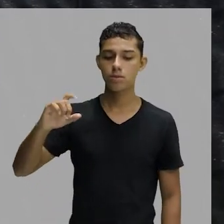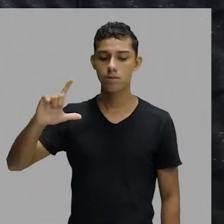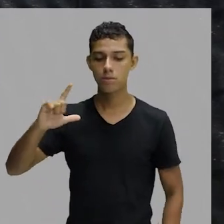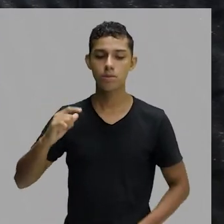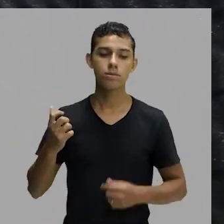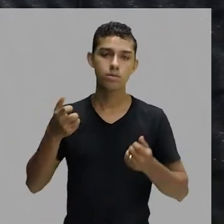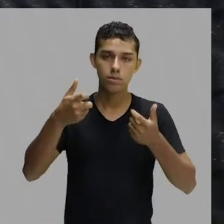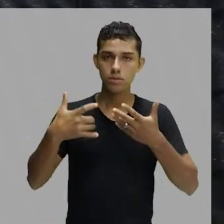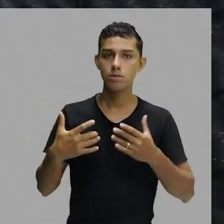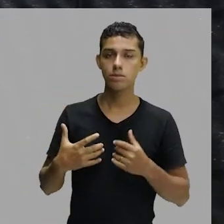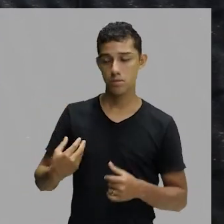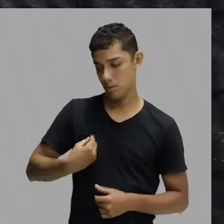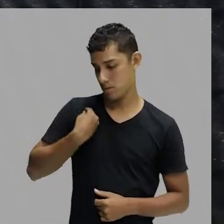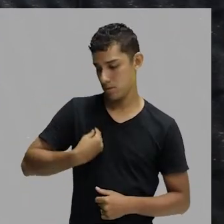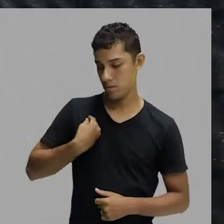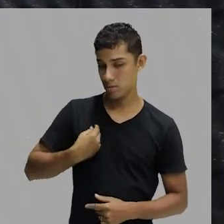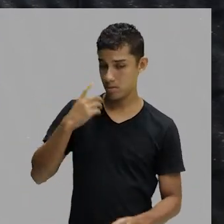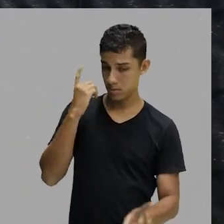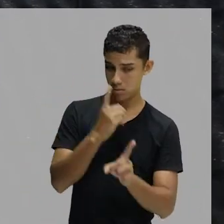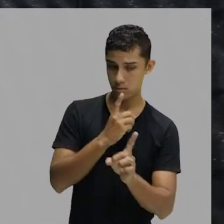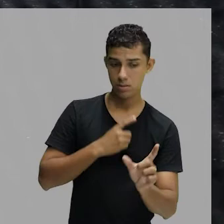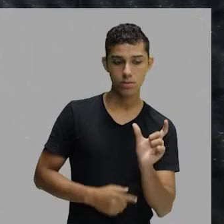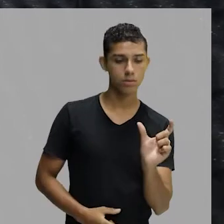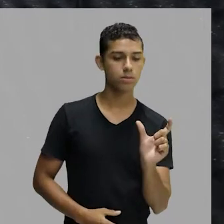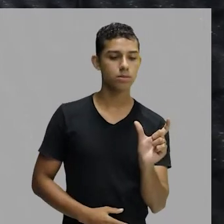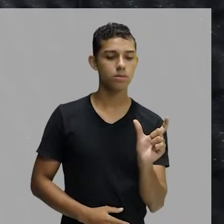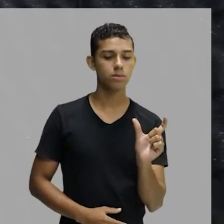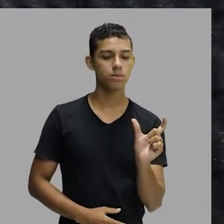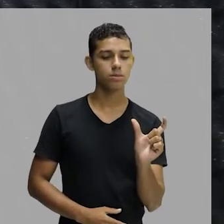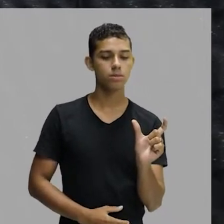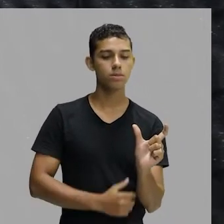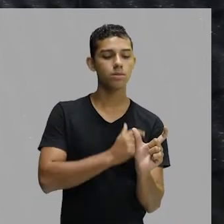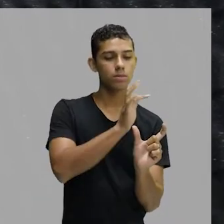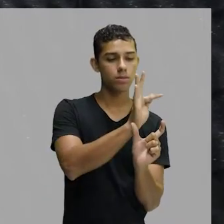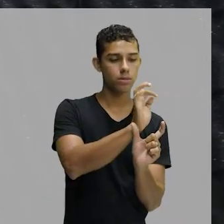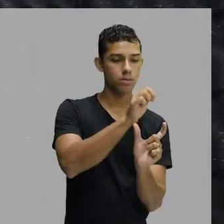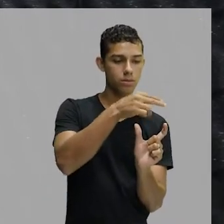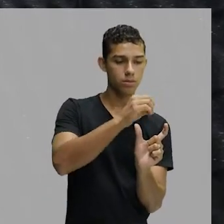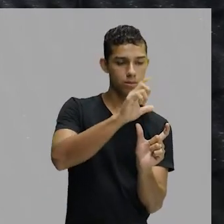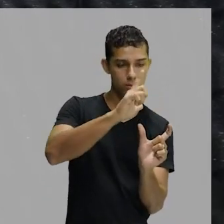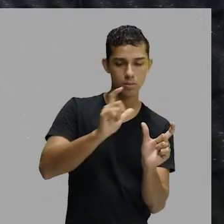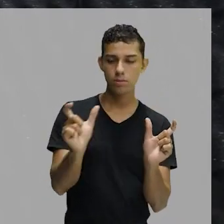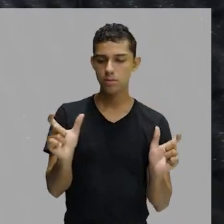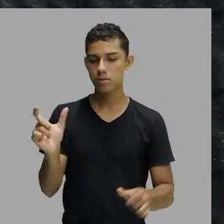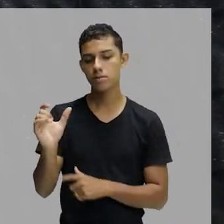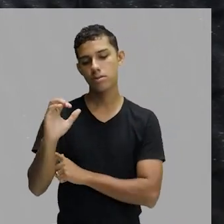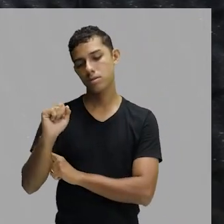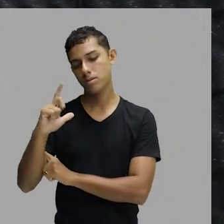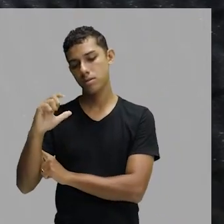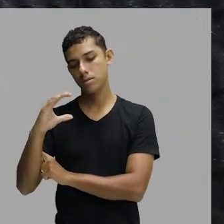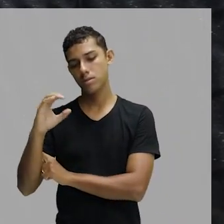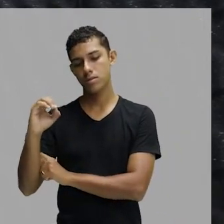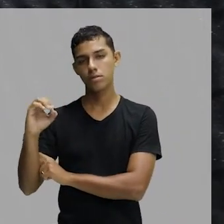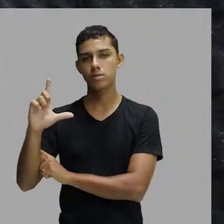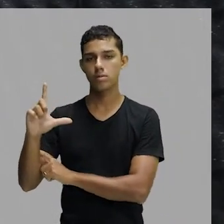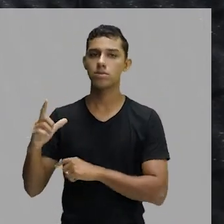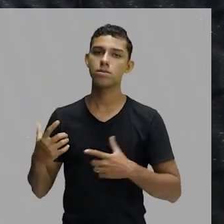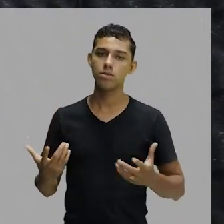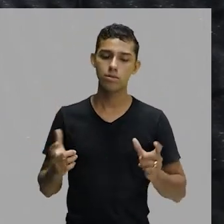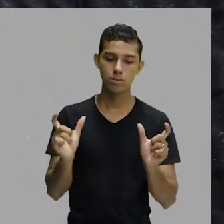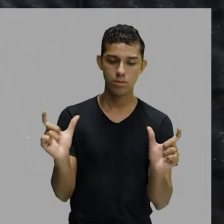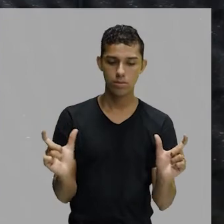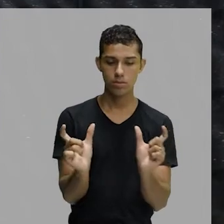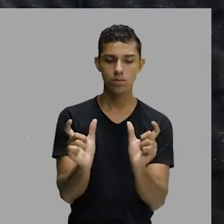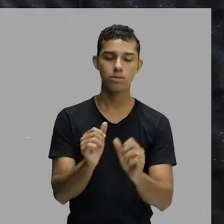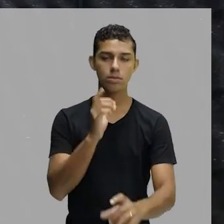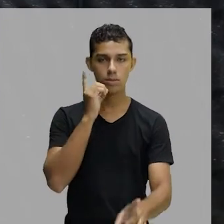obter o naftaleno, eu vou obter o fenol, e aqui eu vou obter o álcool, fenol